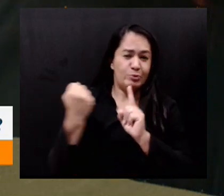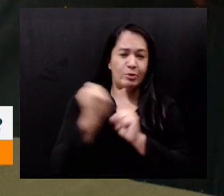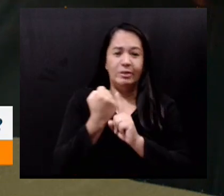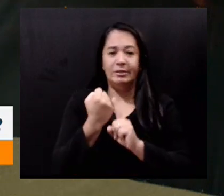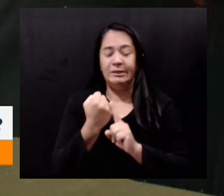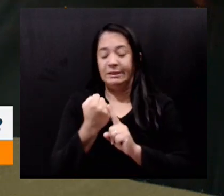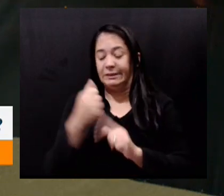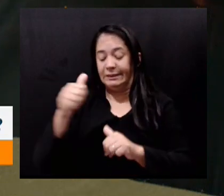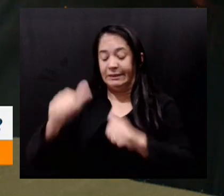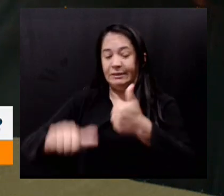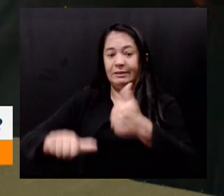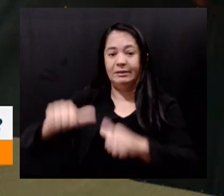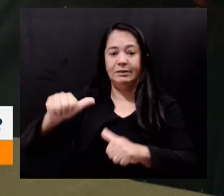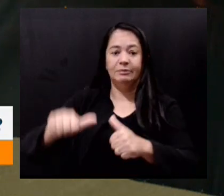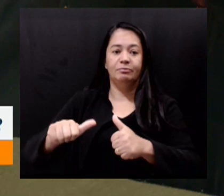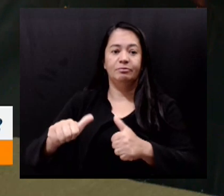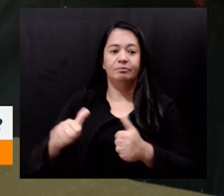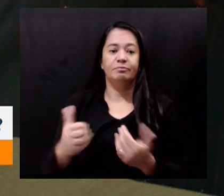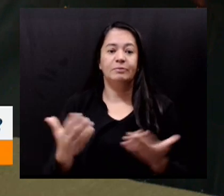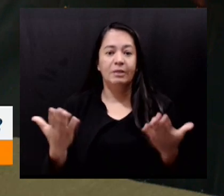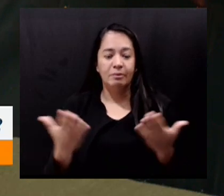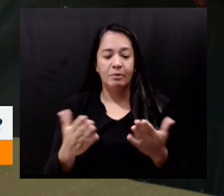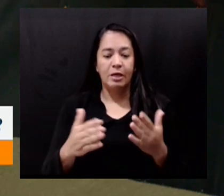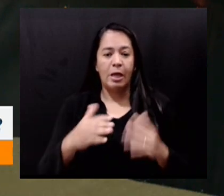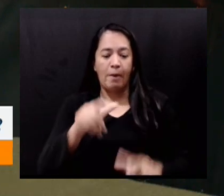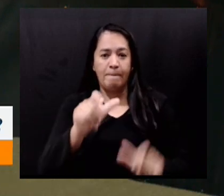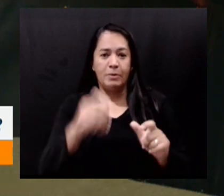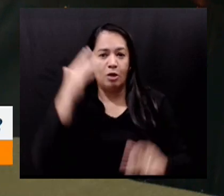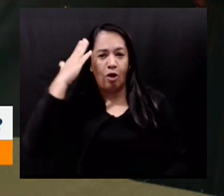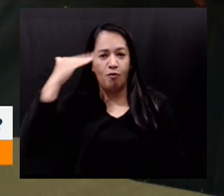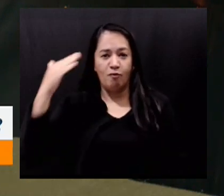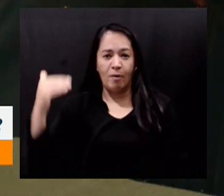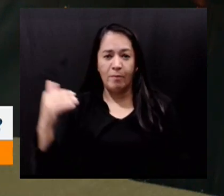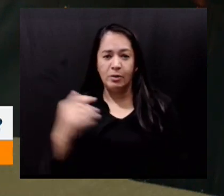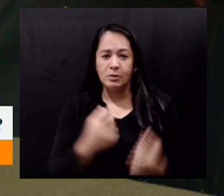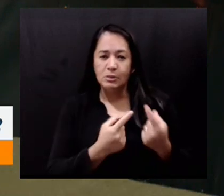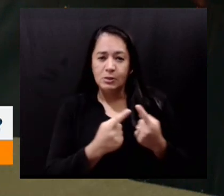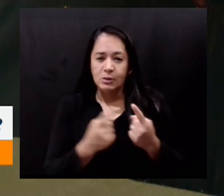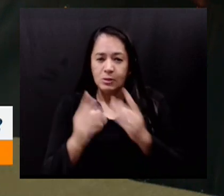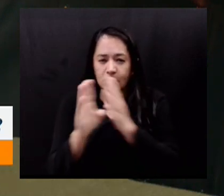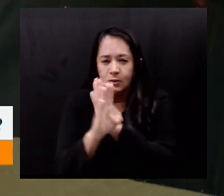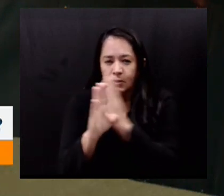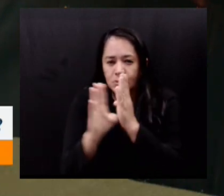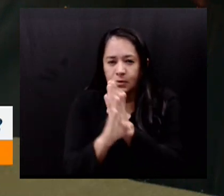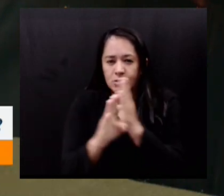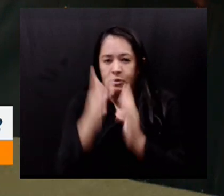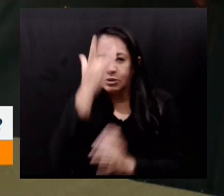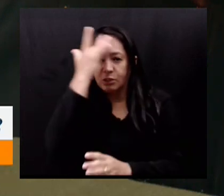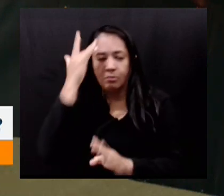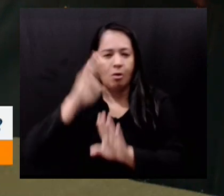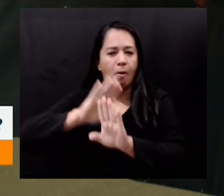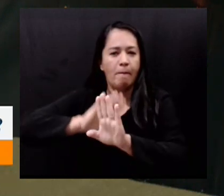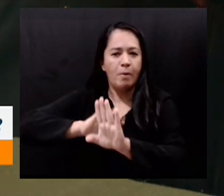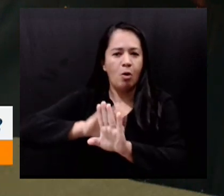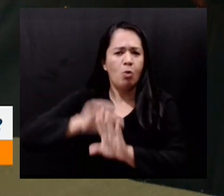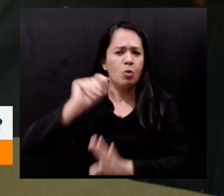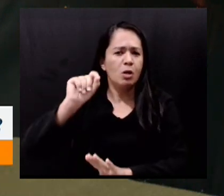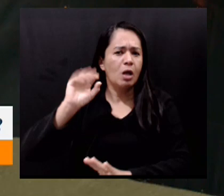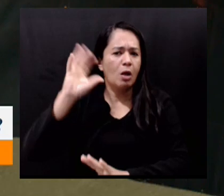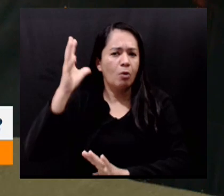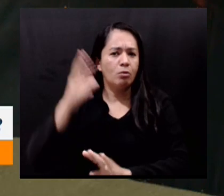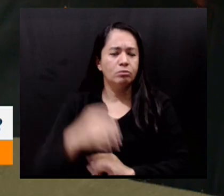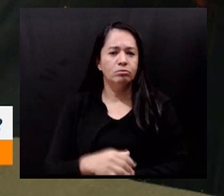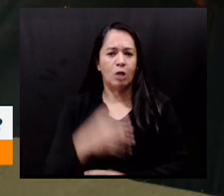Do boicote de celebridades a perseguições virtuais de anônimos. O que está por trás desse fenômeno? Cultura do cancelamento